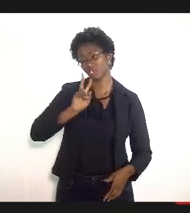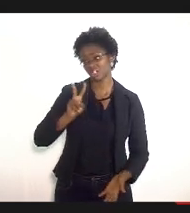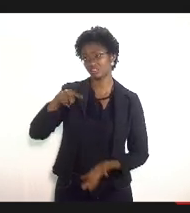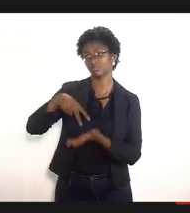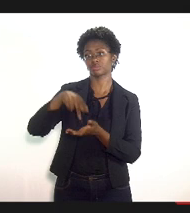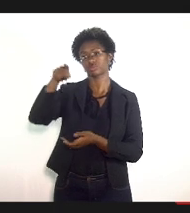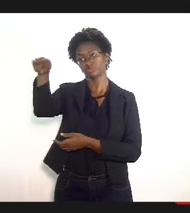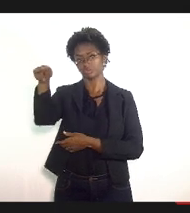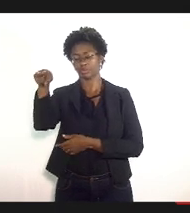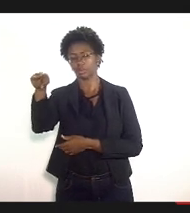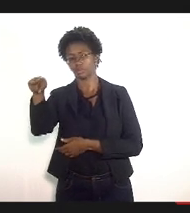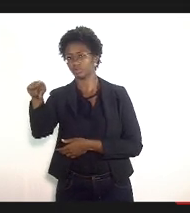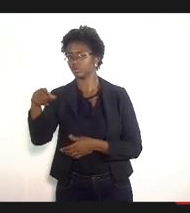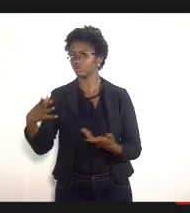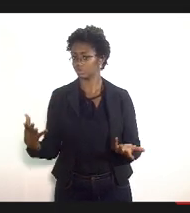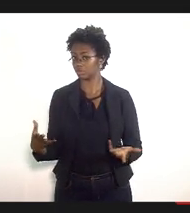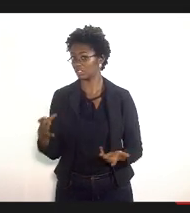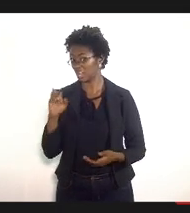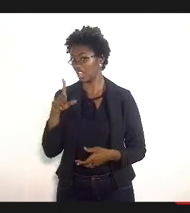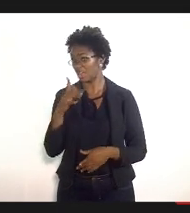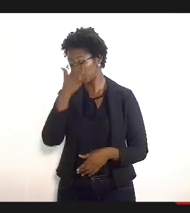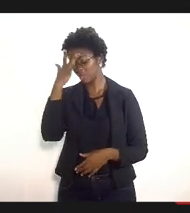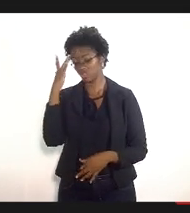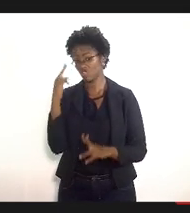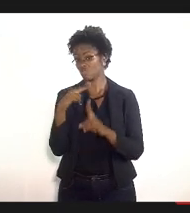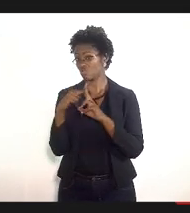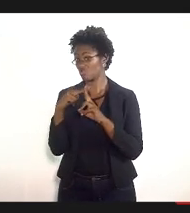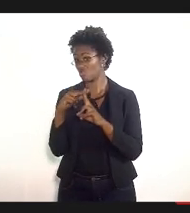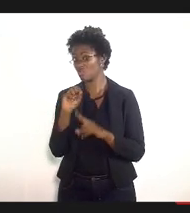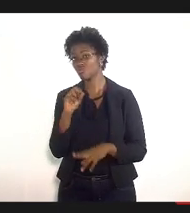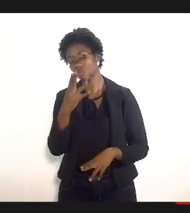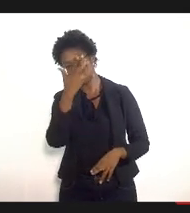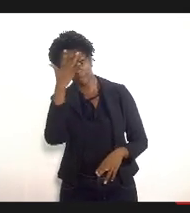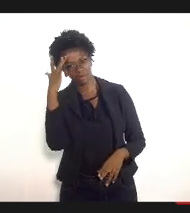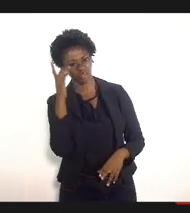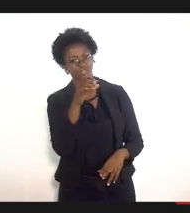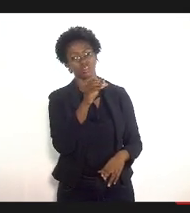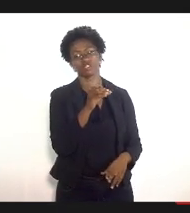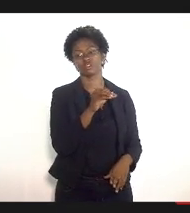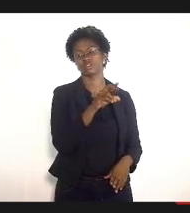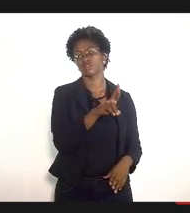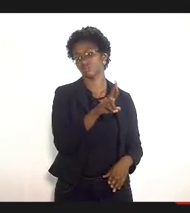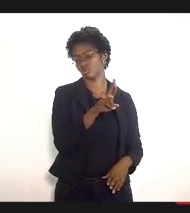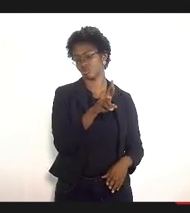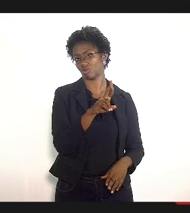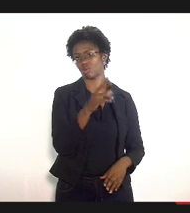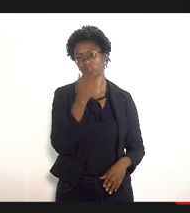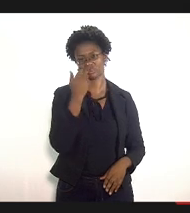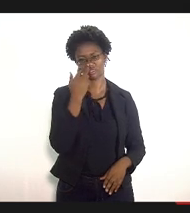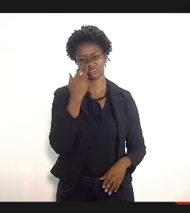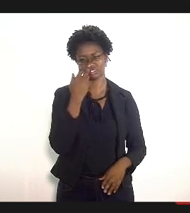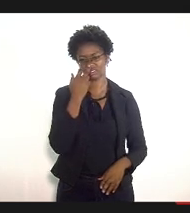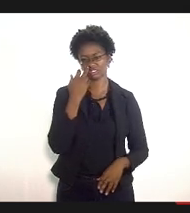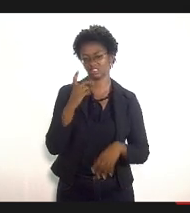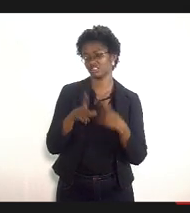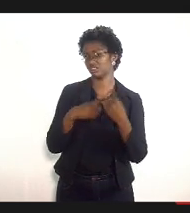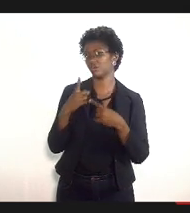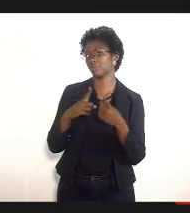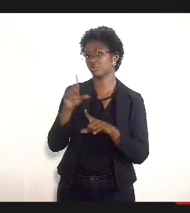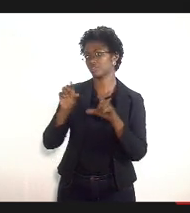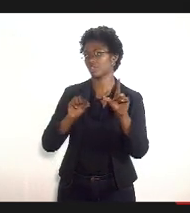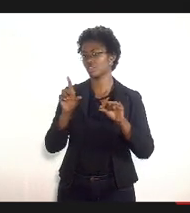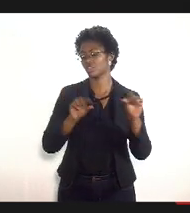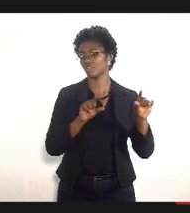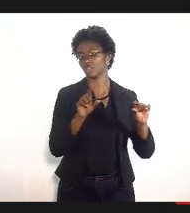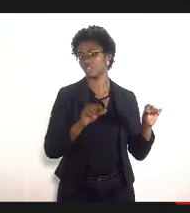nesses espaços? Serão os pacientes do SUS? Ou serão pacientes do SUS por agora? Ou depois esses pacientes serão